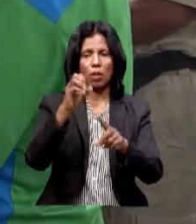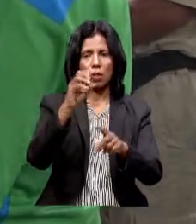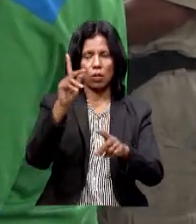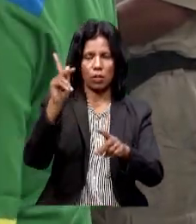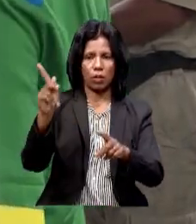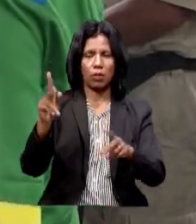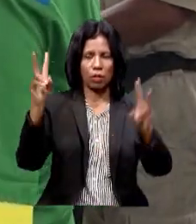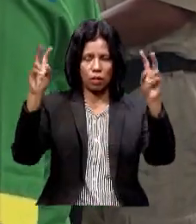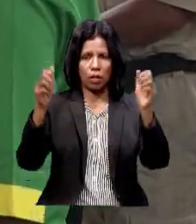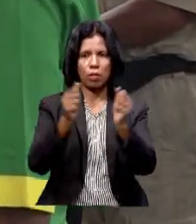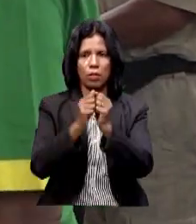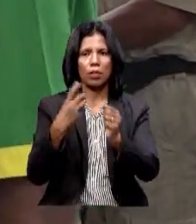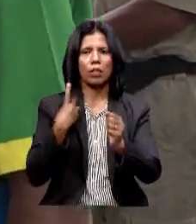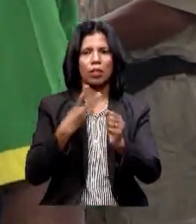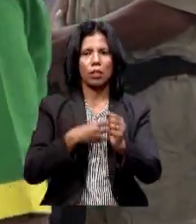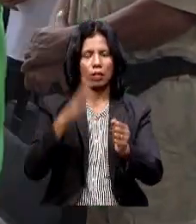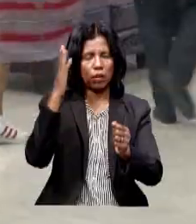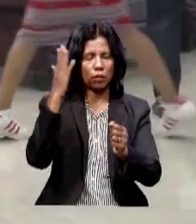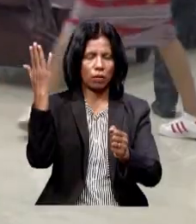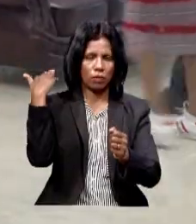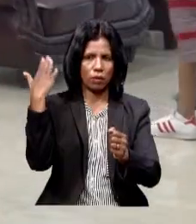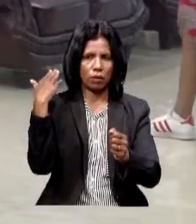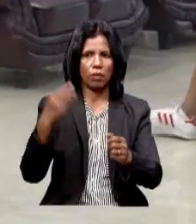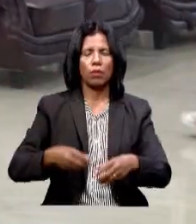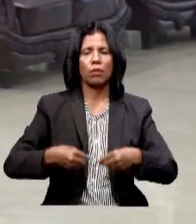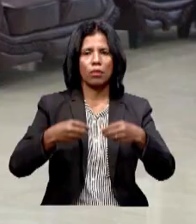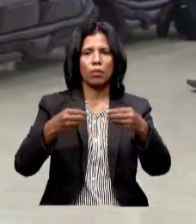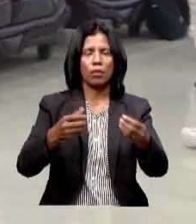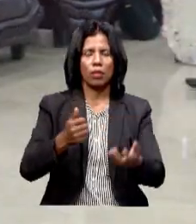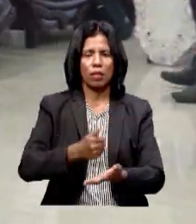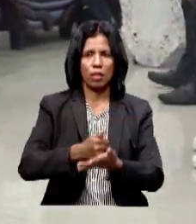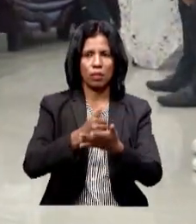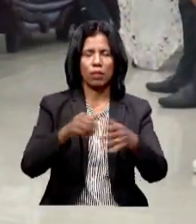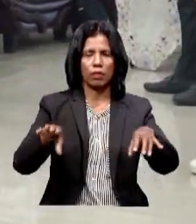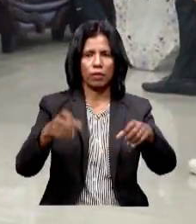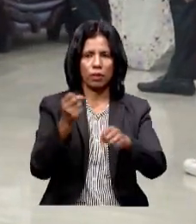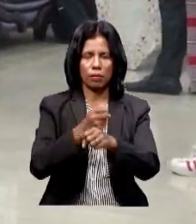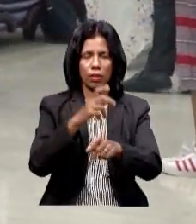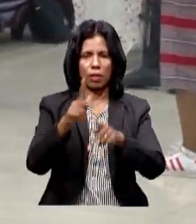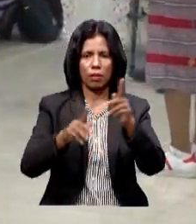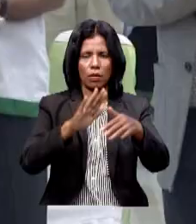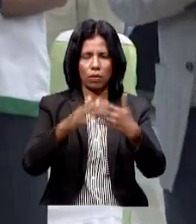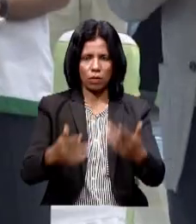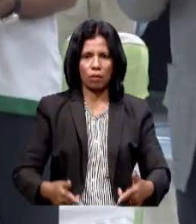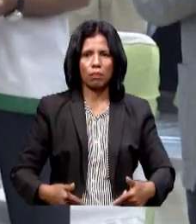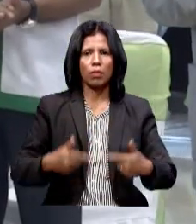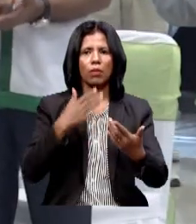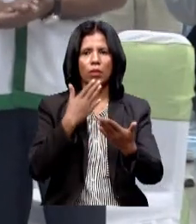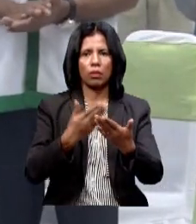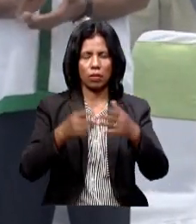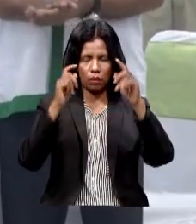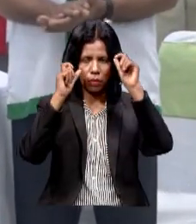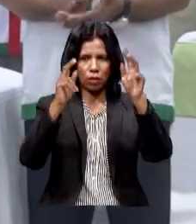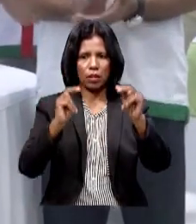o tema, a moto que refleta passado, afirma e tenha consolidação no serviço Macas para o povo de Moristia, Timor